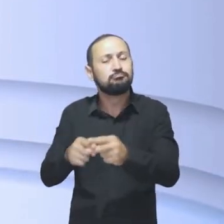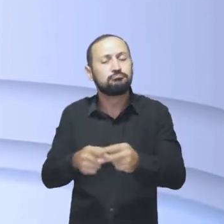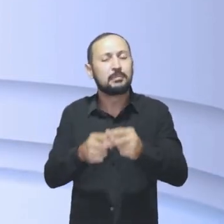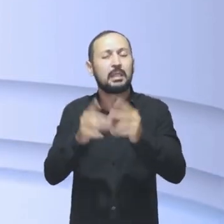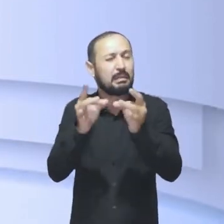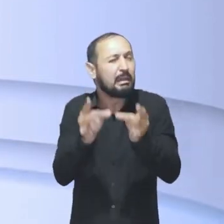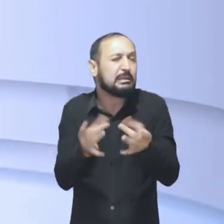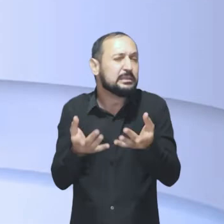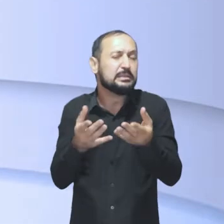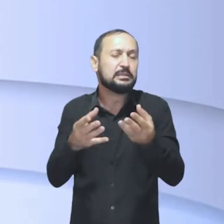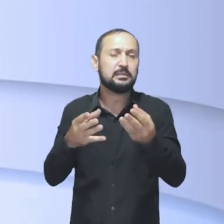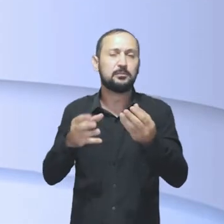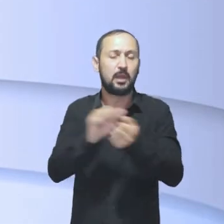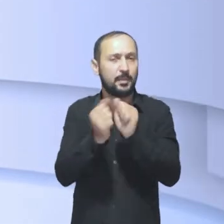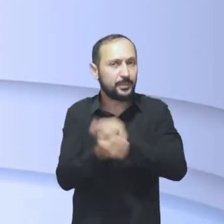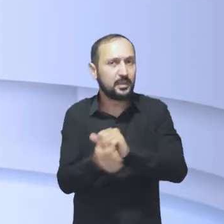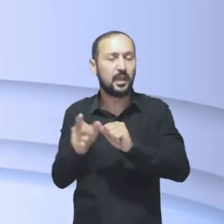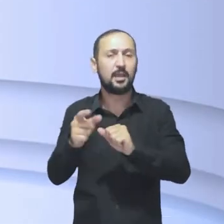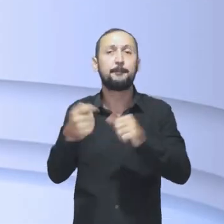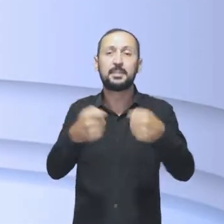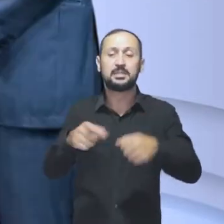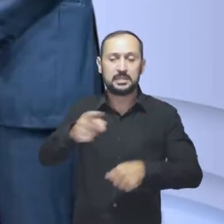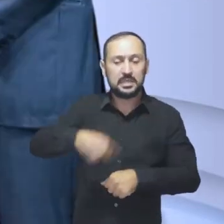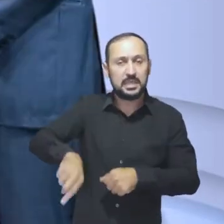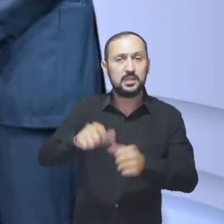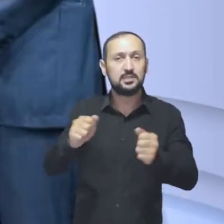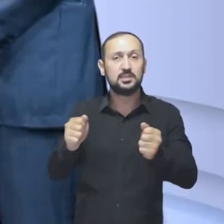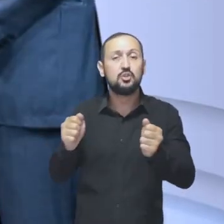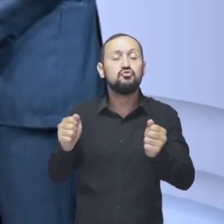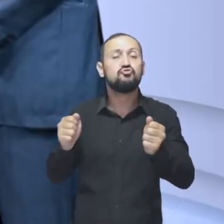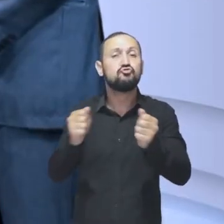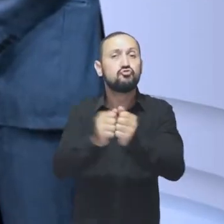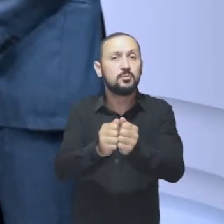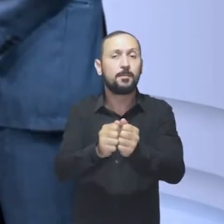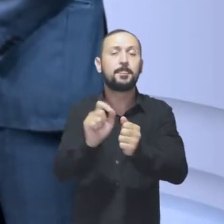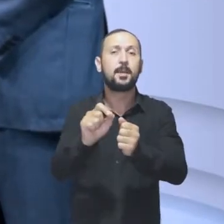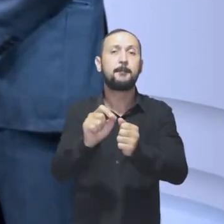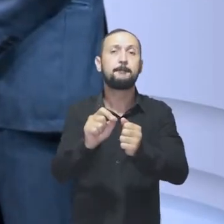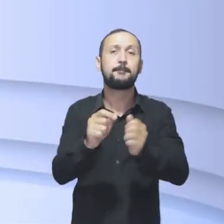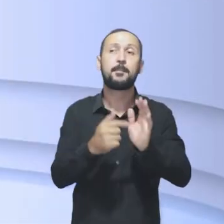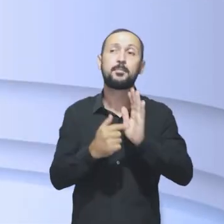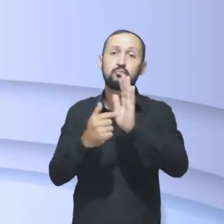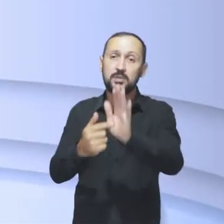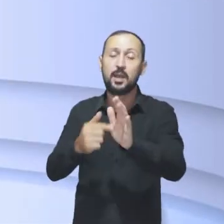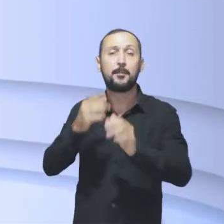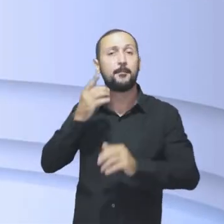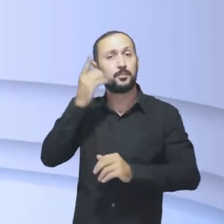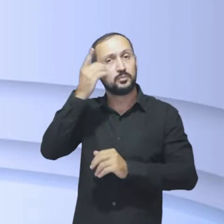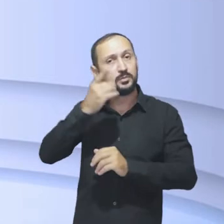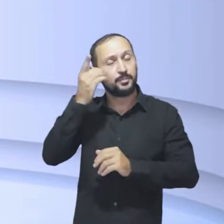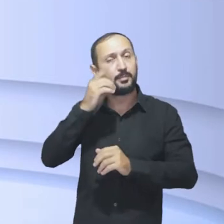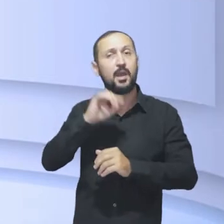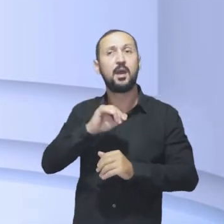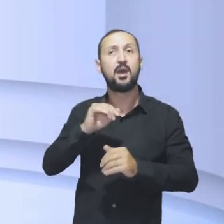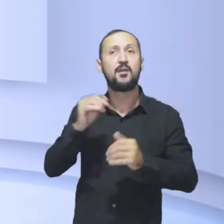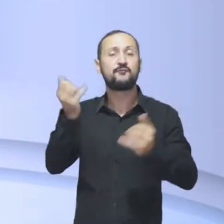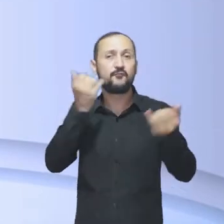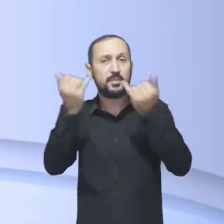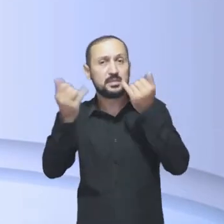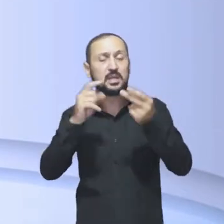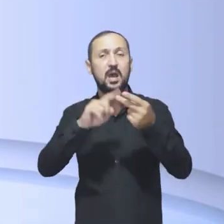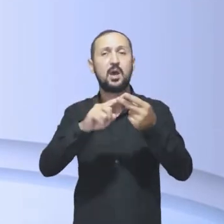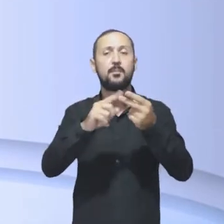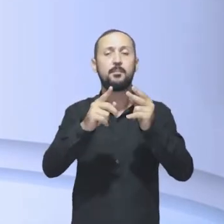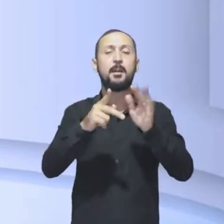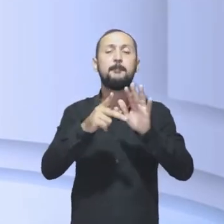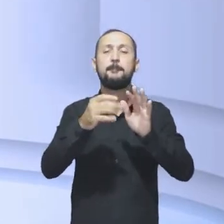aos parlamentares uma informação, uma proposta de redação a tempo da